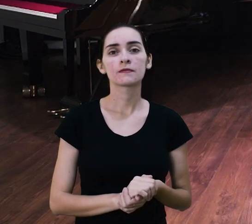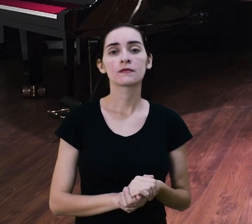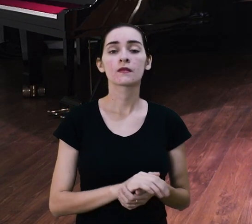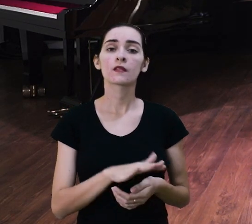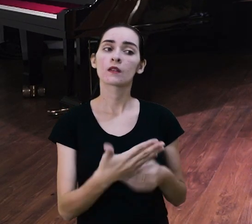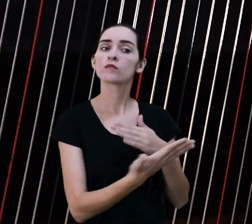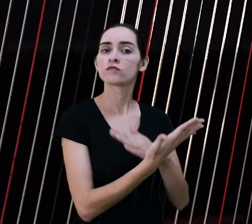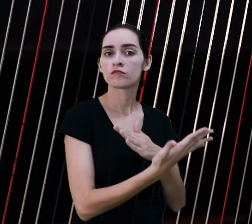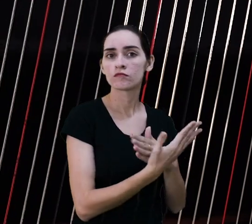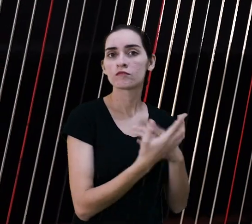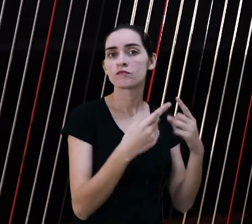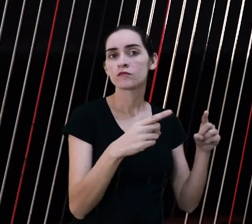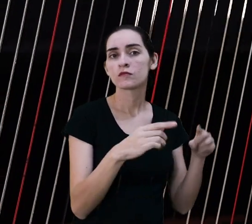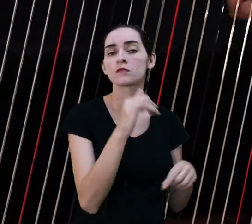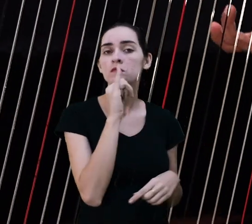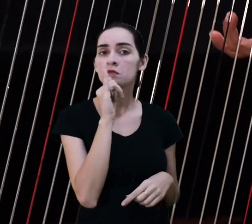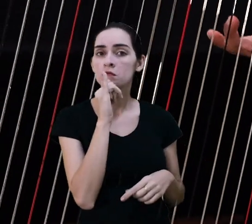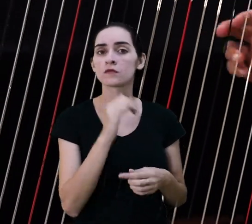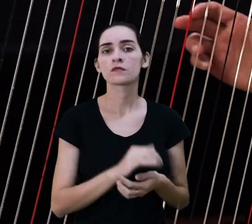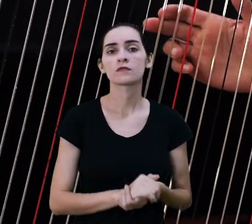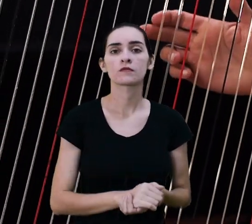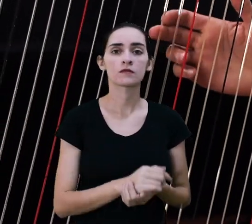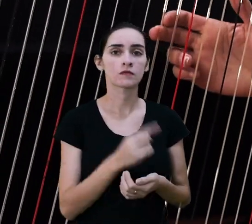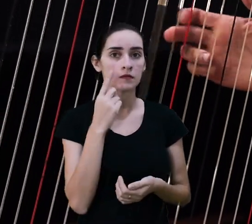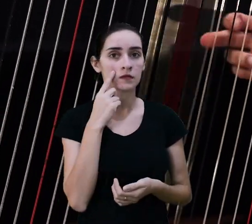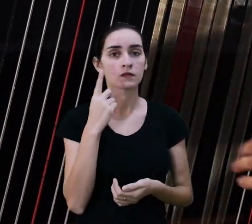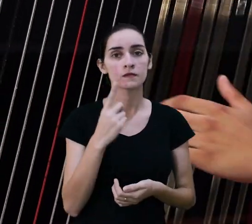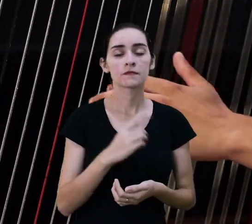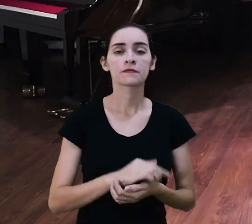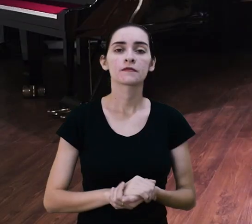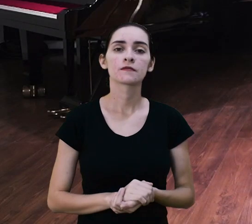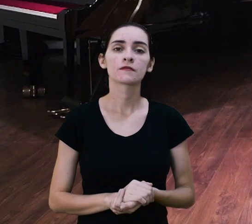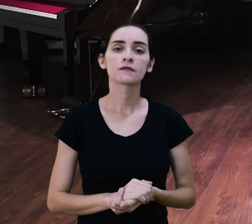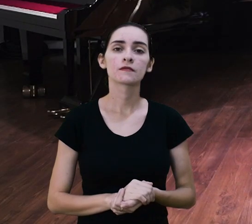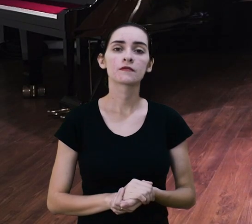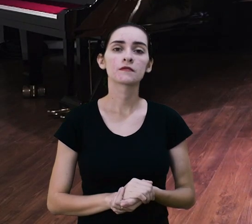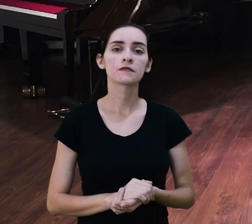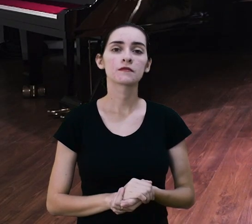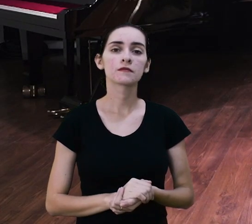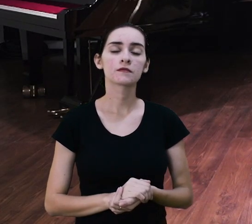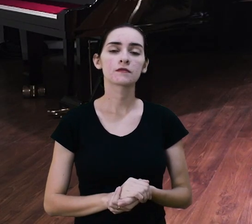Então isso ajuda muito. Um exemplo seria isso.